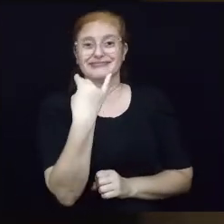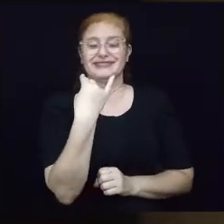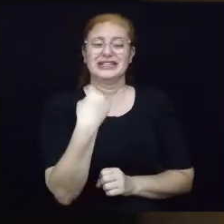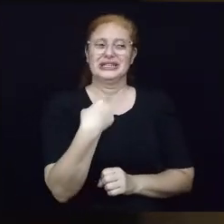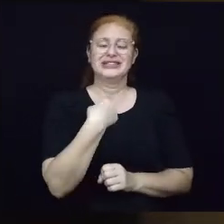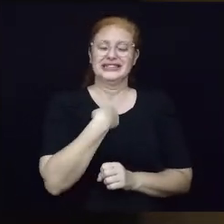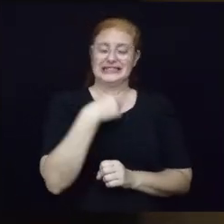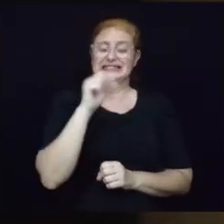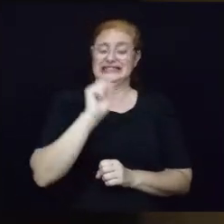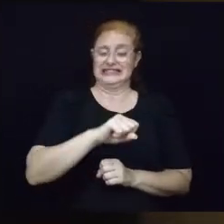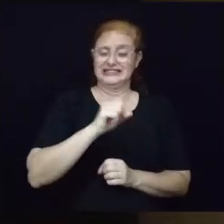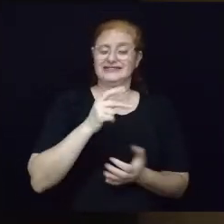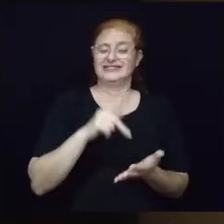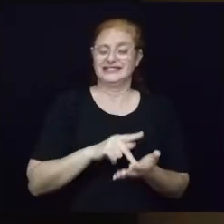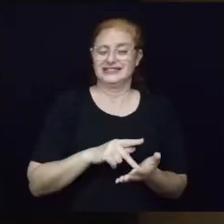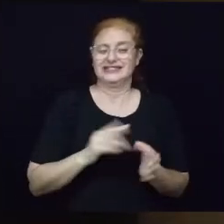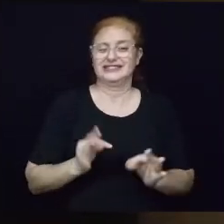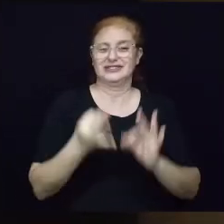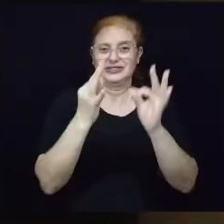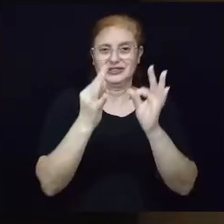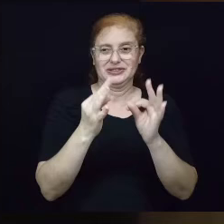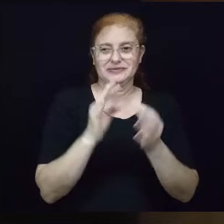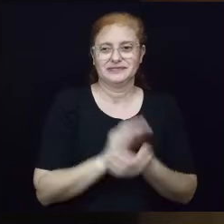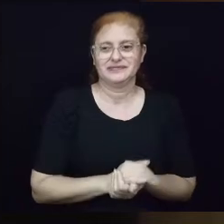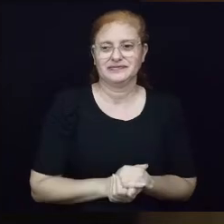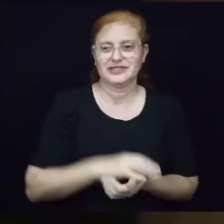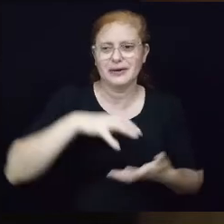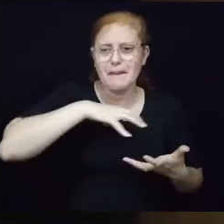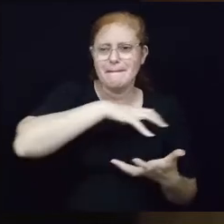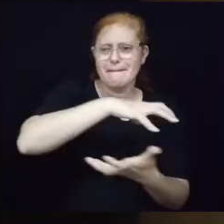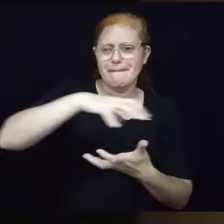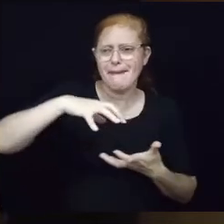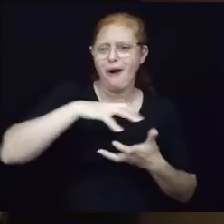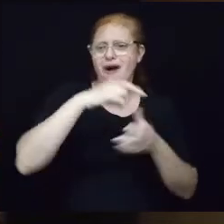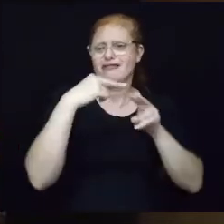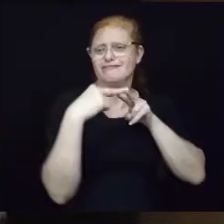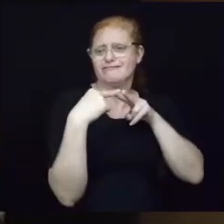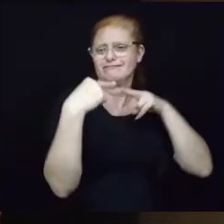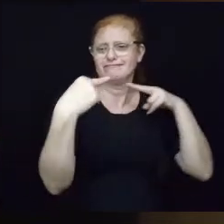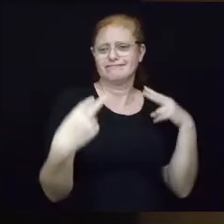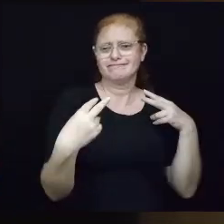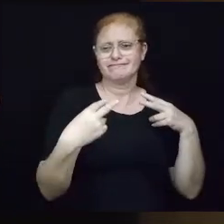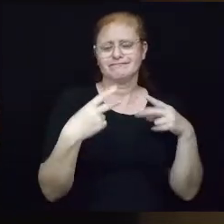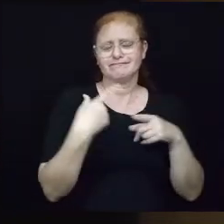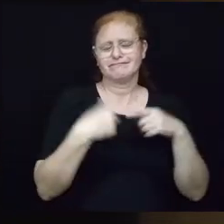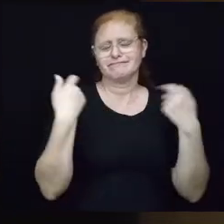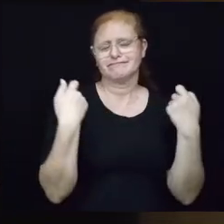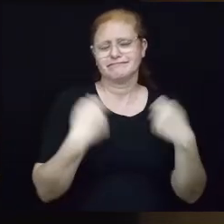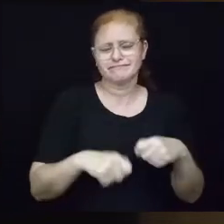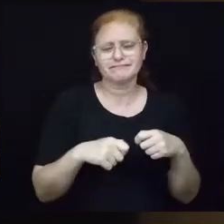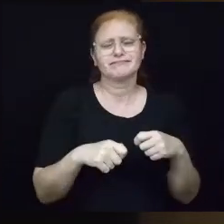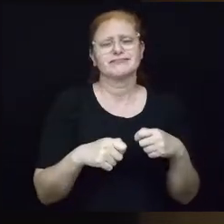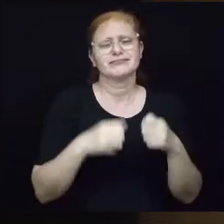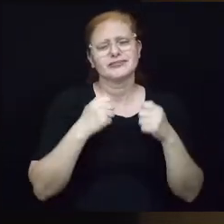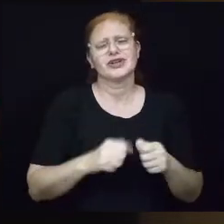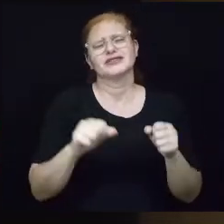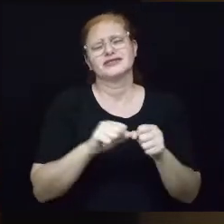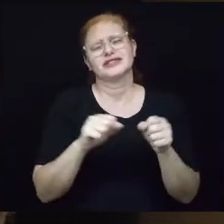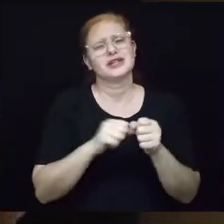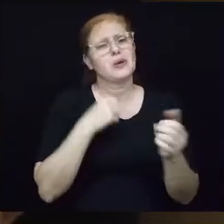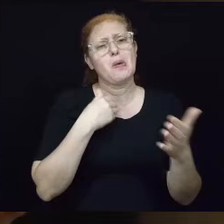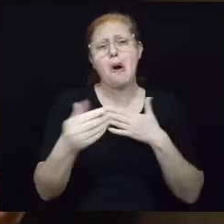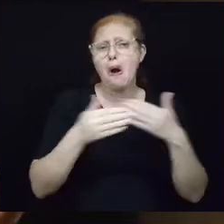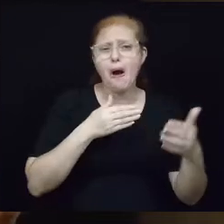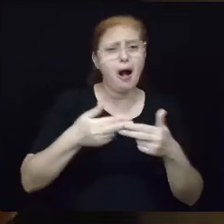completamente seduzido por aquele mundo virtual que te permite